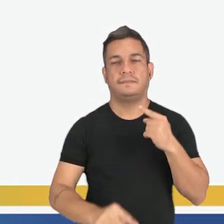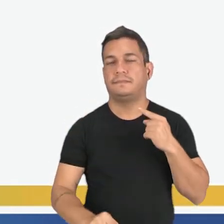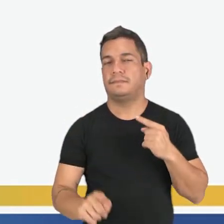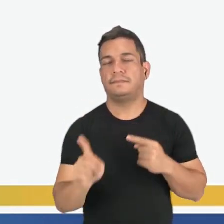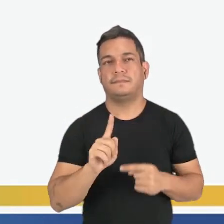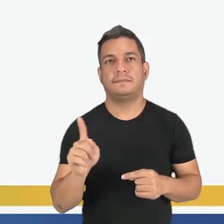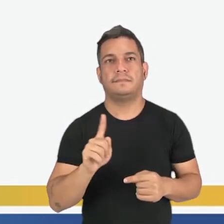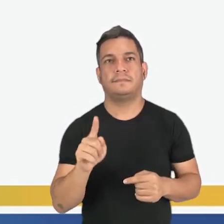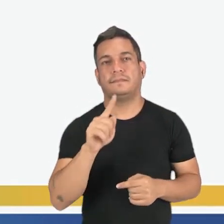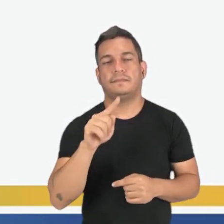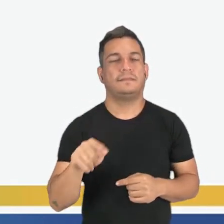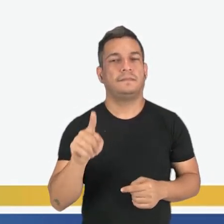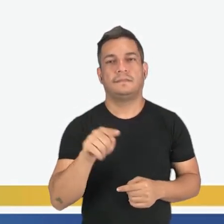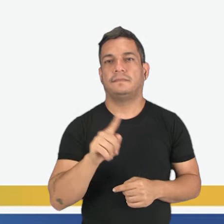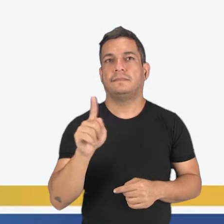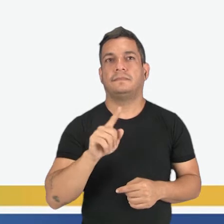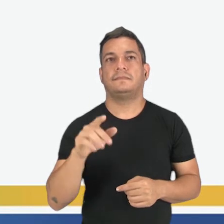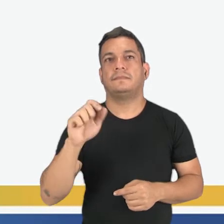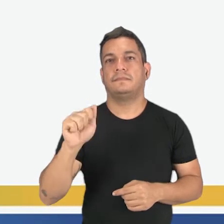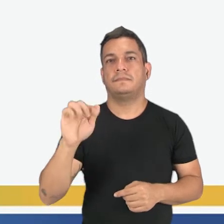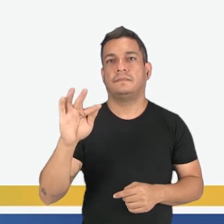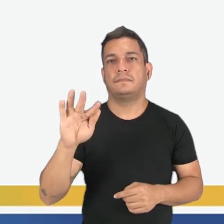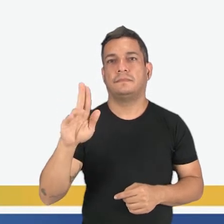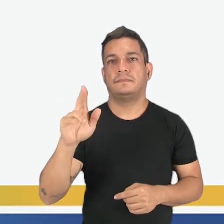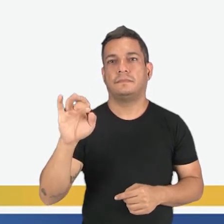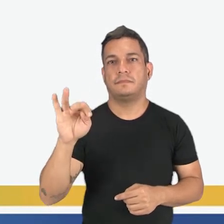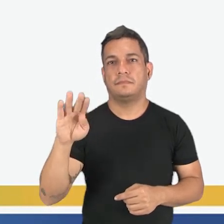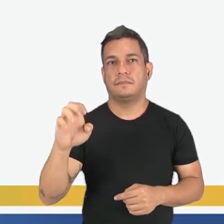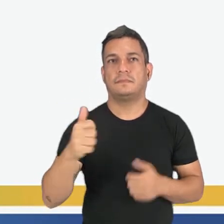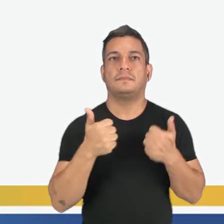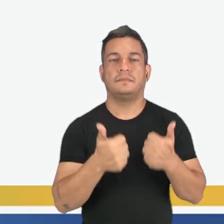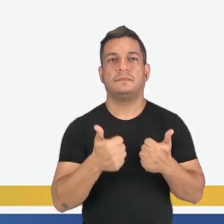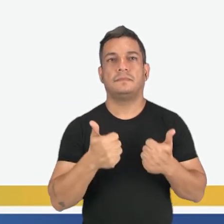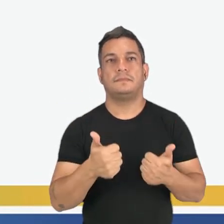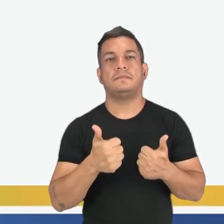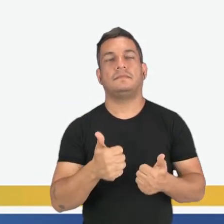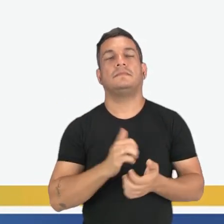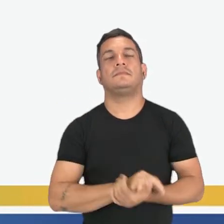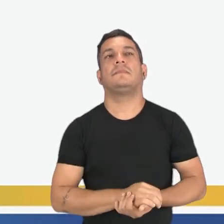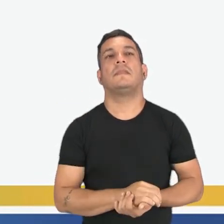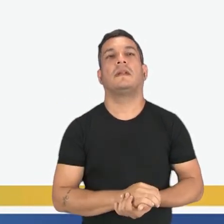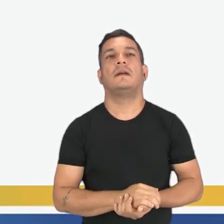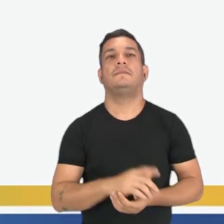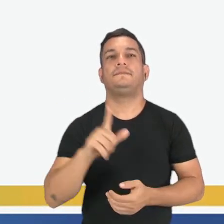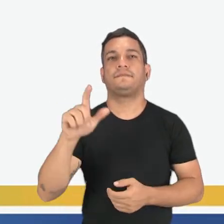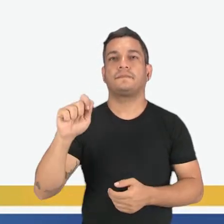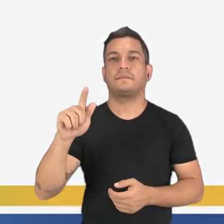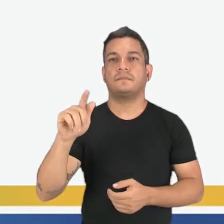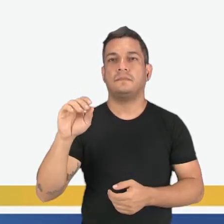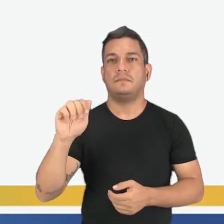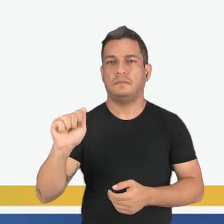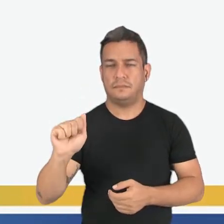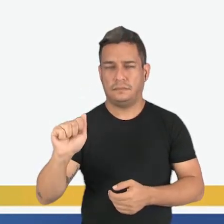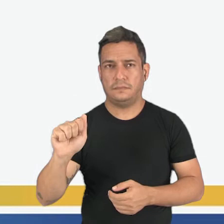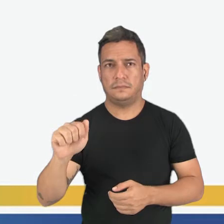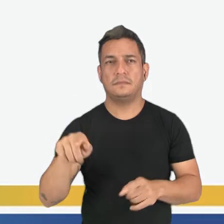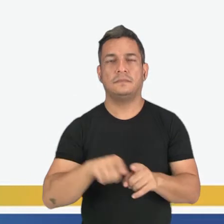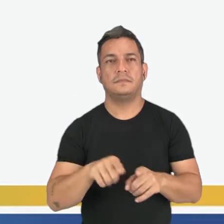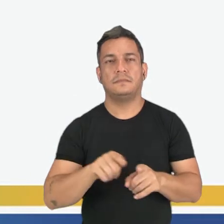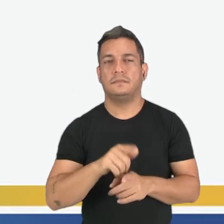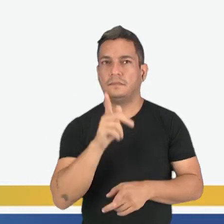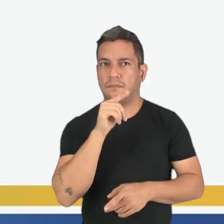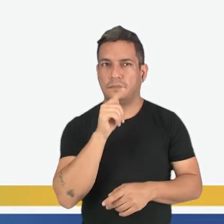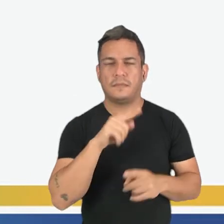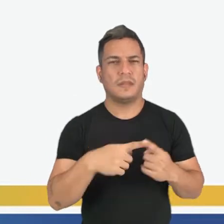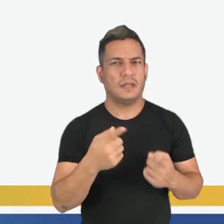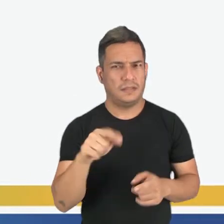Não marca cachoeira. Afluente. Muito bem, afluente. E lagoa? Lagoa também é água,